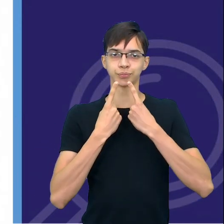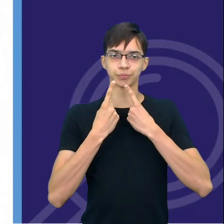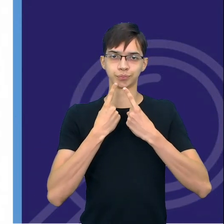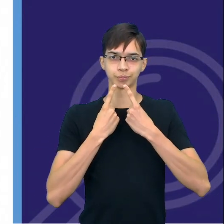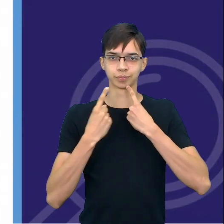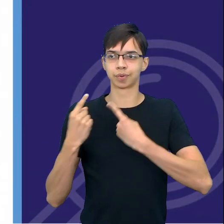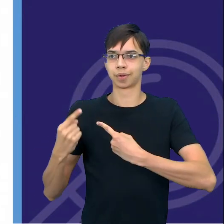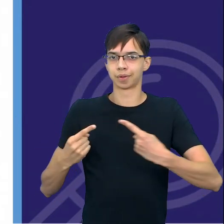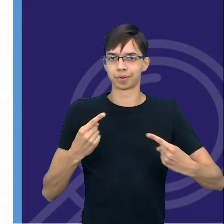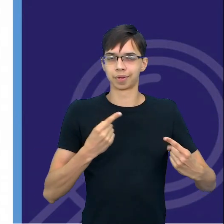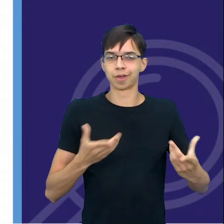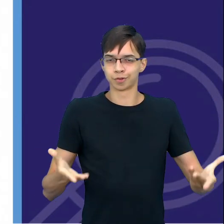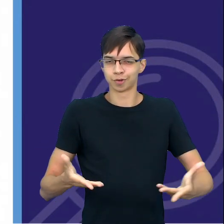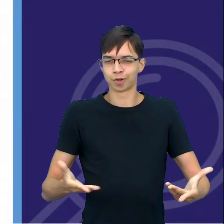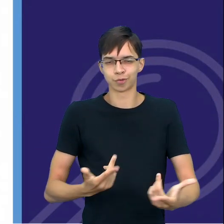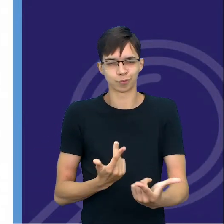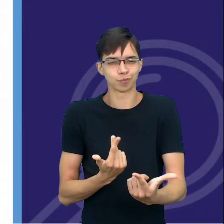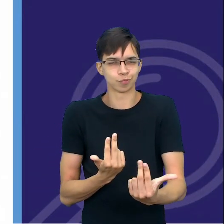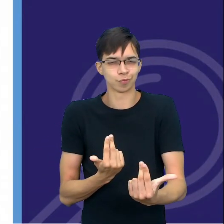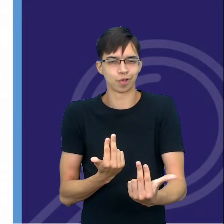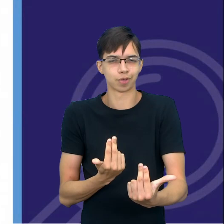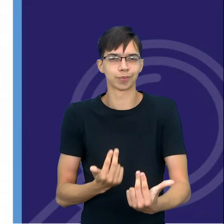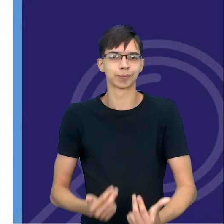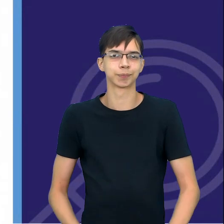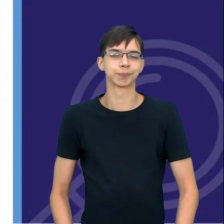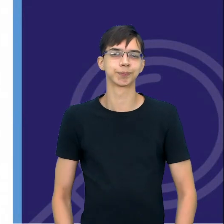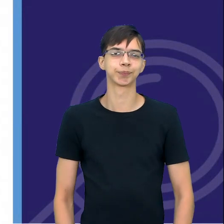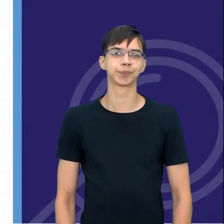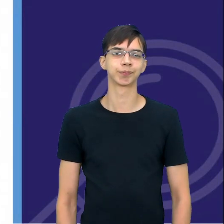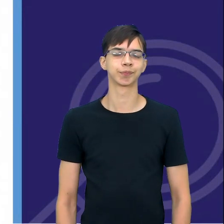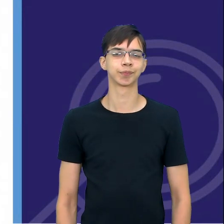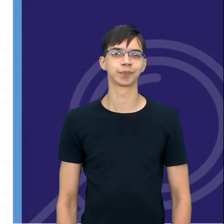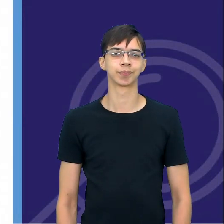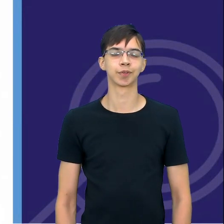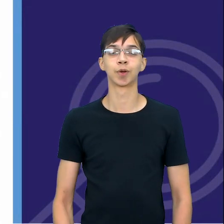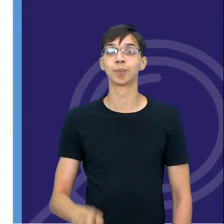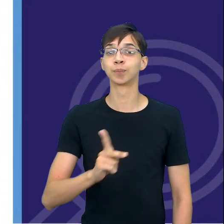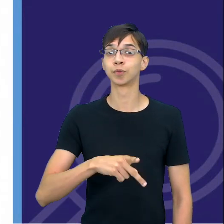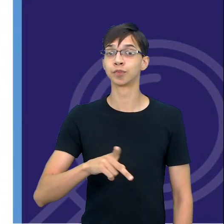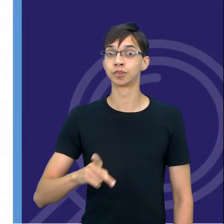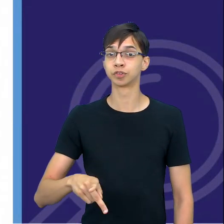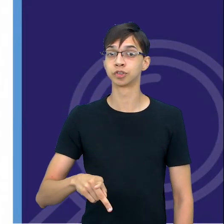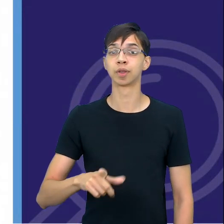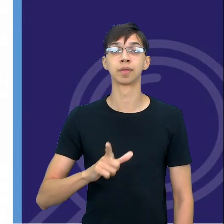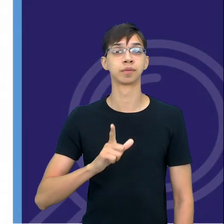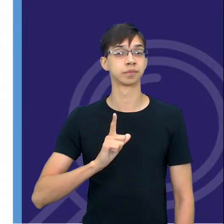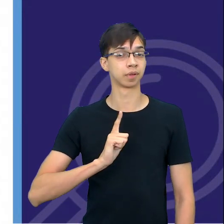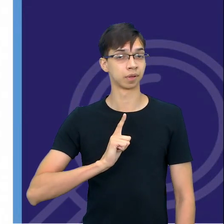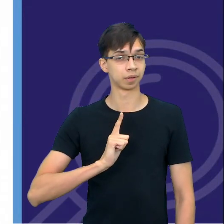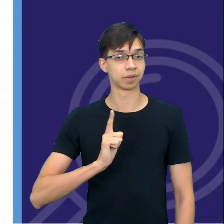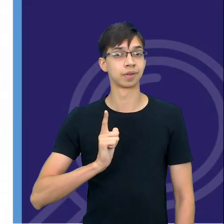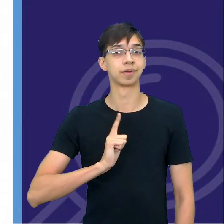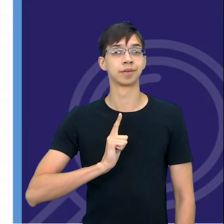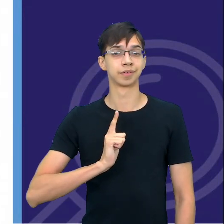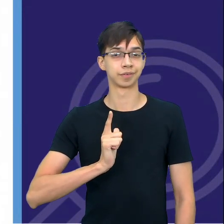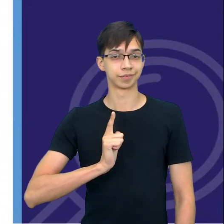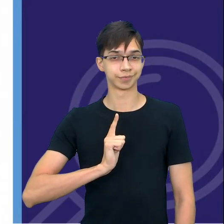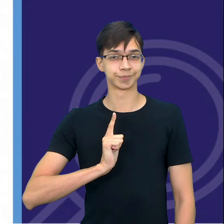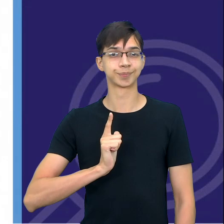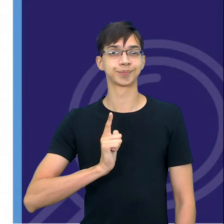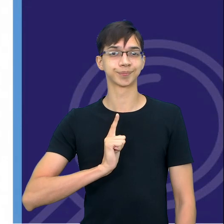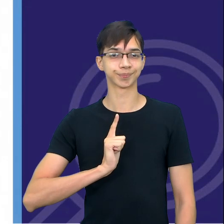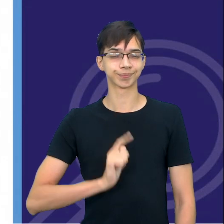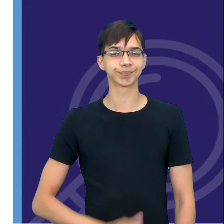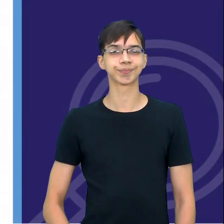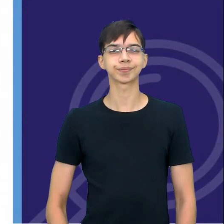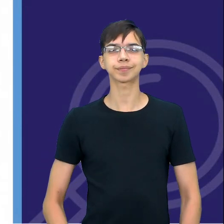tem. E eu acho que os professores também estão tendo isso com a gente, ainda mais quando a gente passa lá na frente falar da comunidade, né? Vou deixar